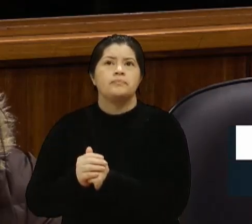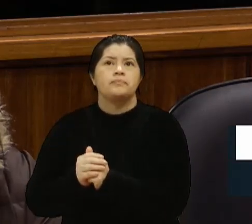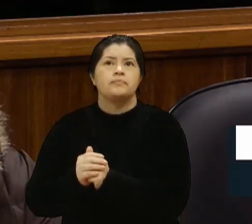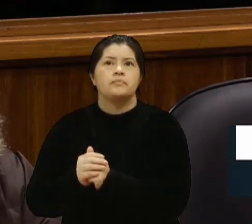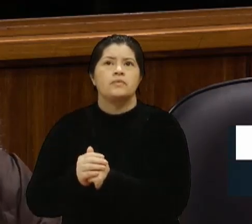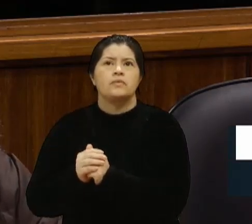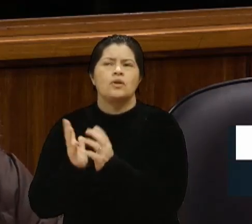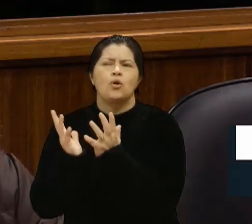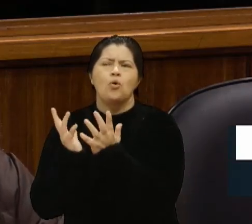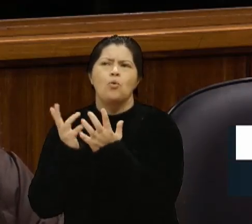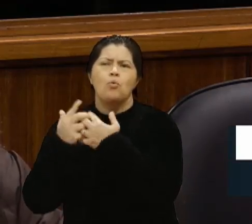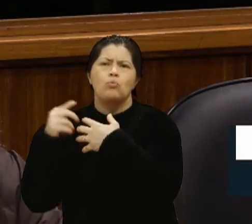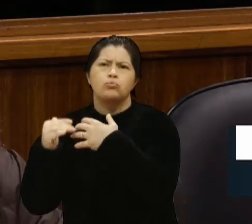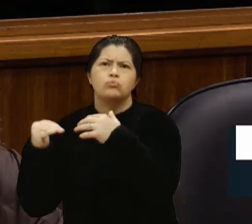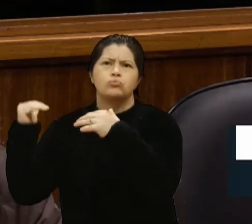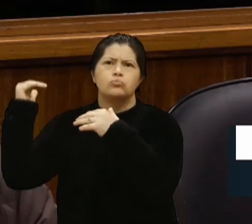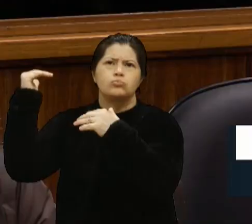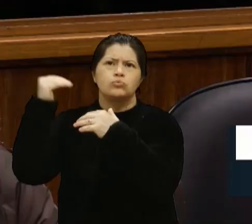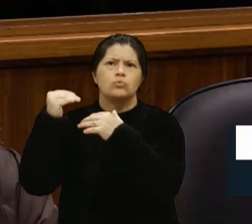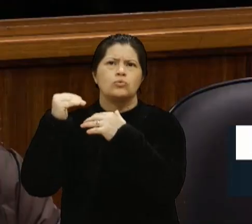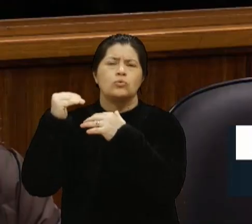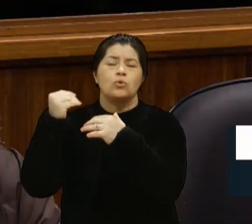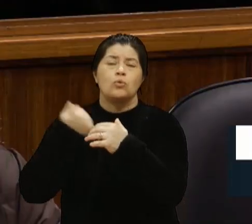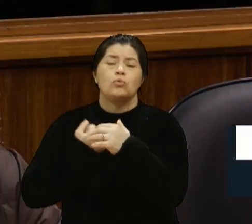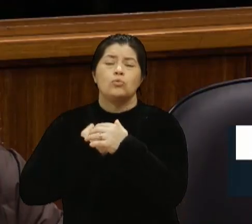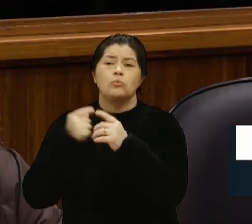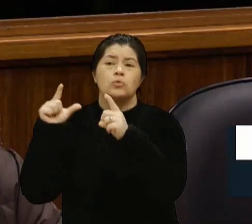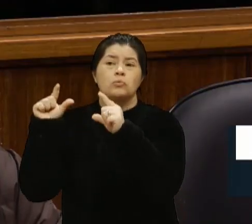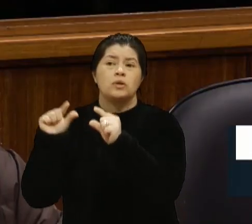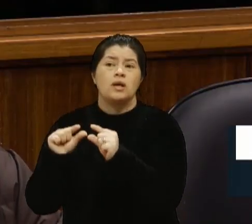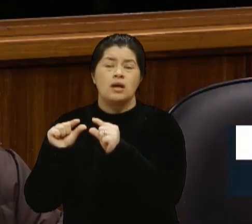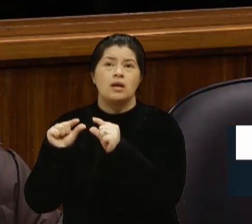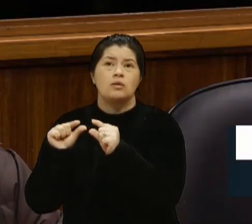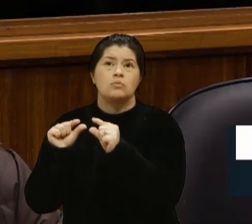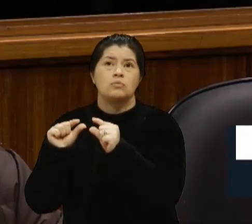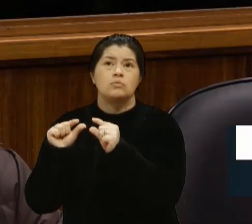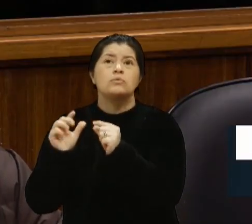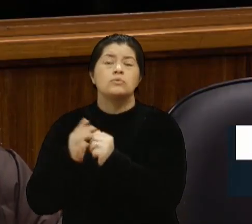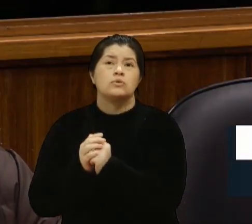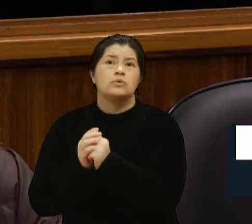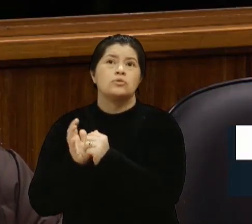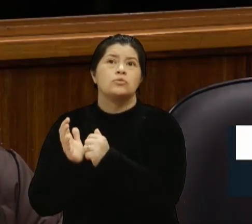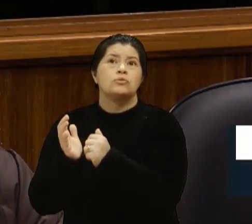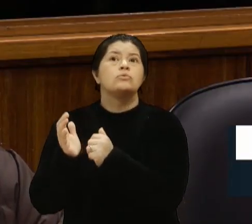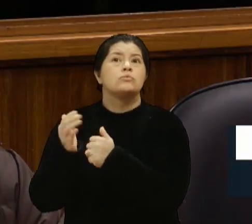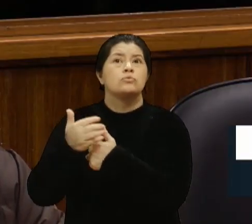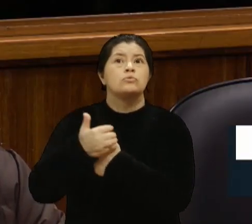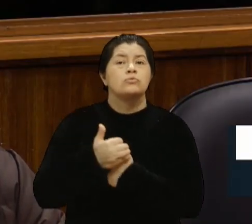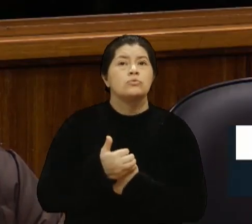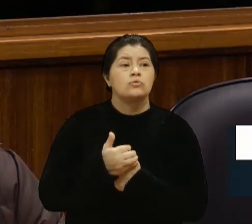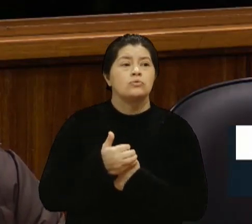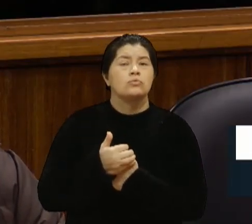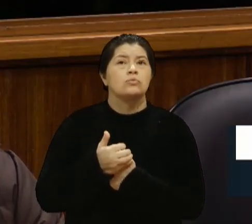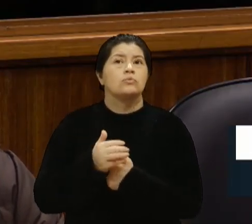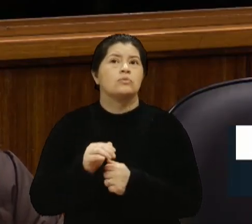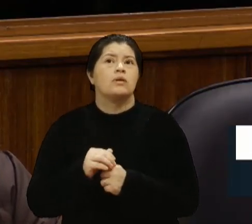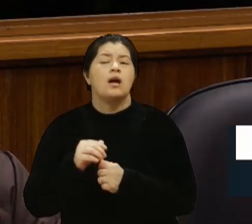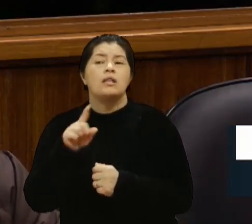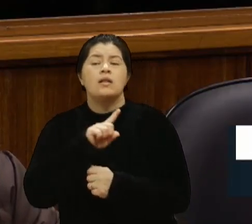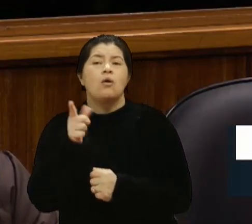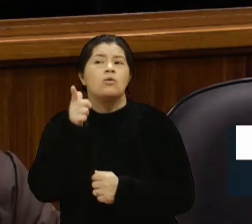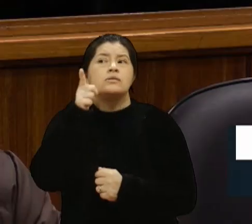alta complexidade, porque esse número pequeno de conselheiros tutelar faz com que a gente não consiga